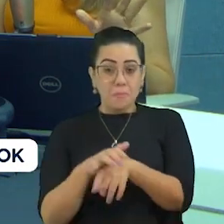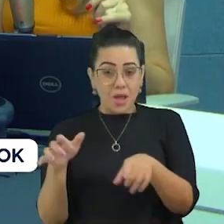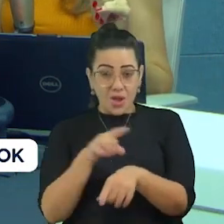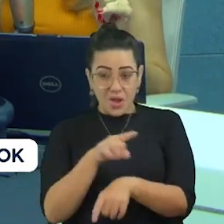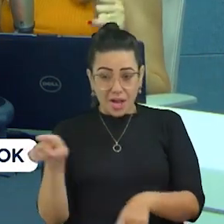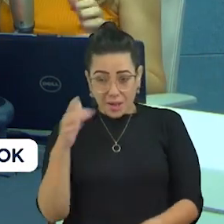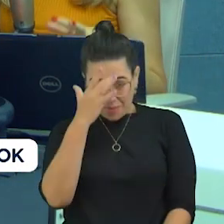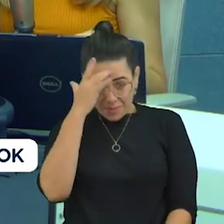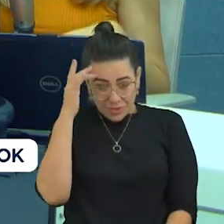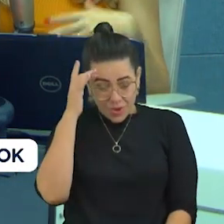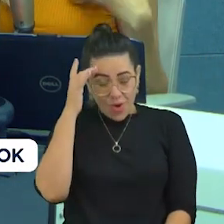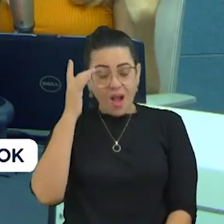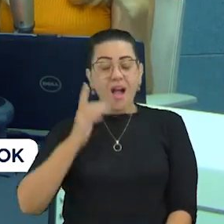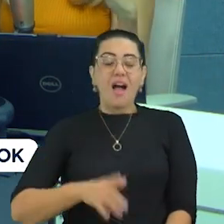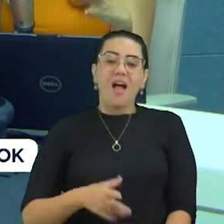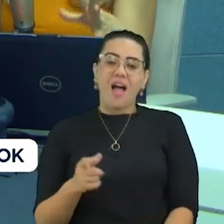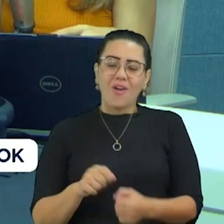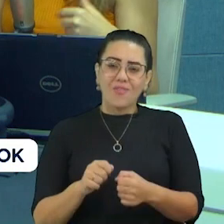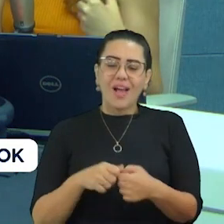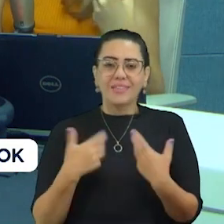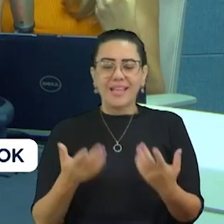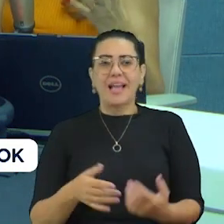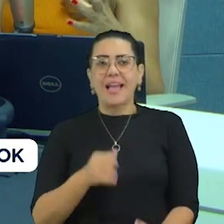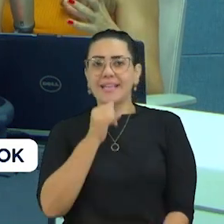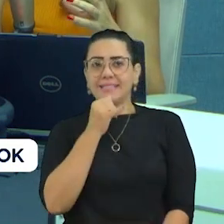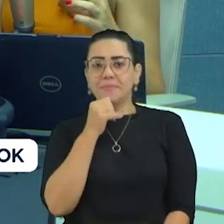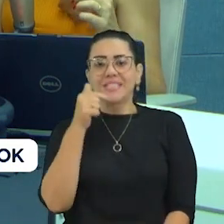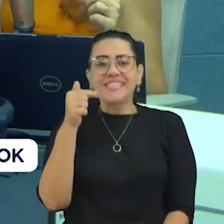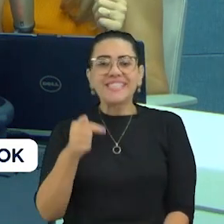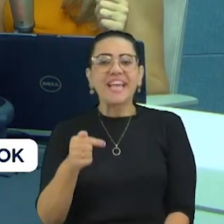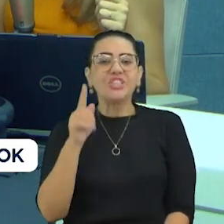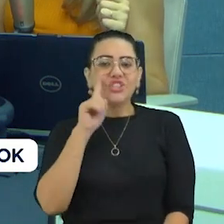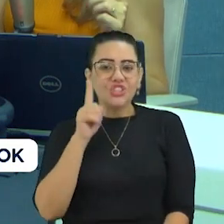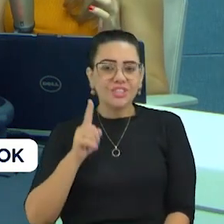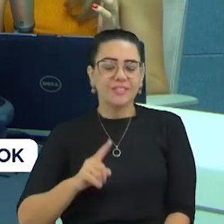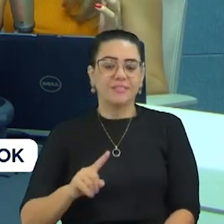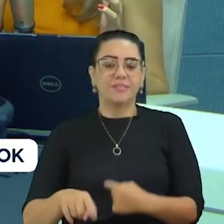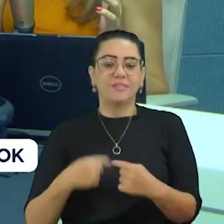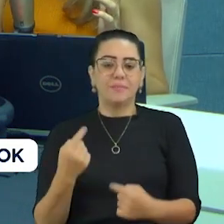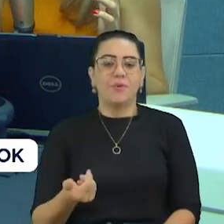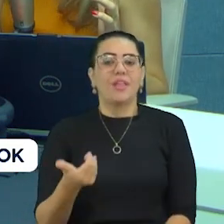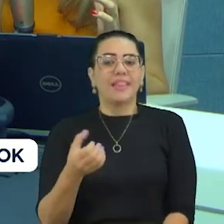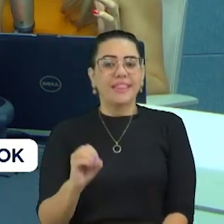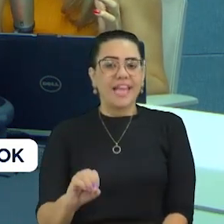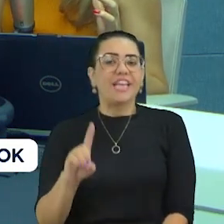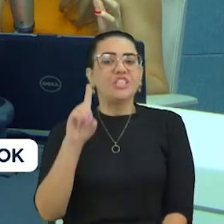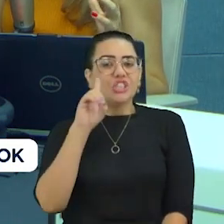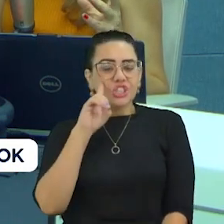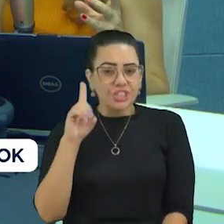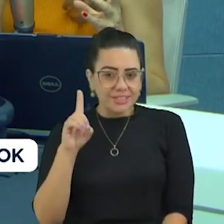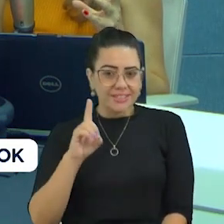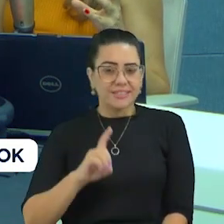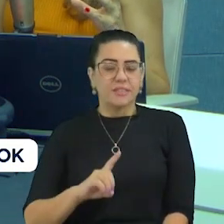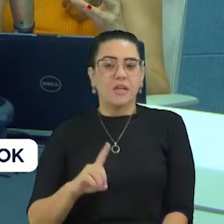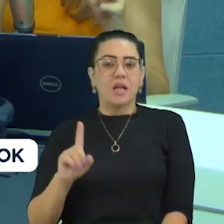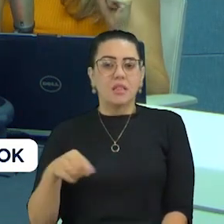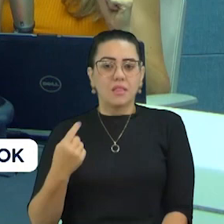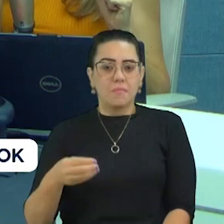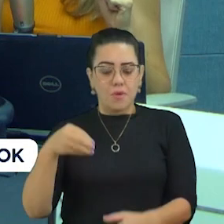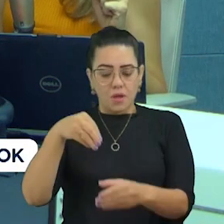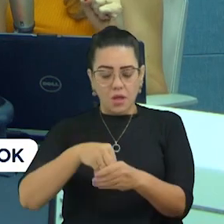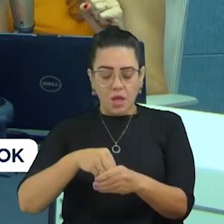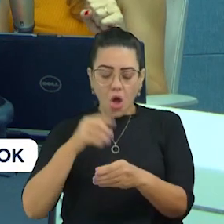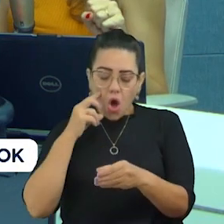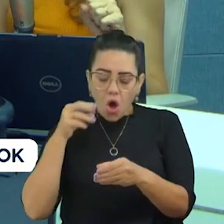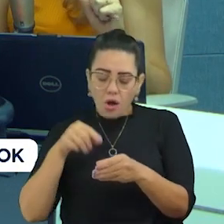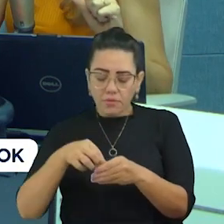vezes o médico receita 7 dias, 10 dias. Na caixinha que você compra, acaba sobrando alguns medicamentos. E aí muitas vezes a